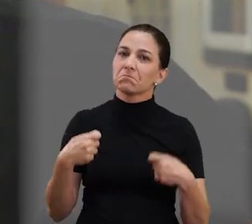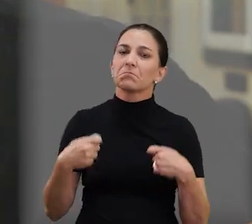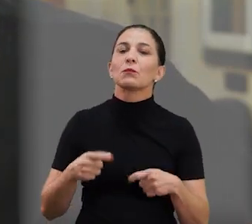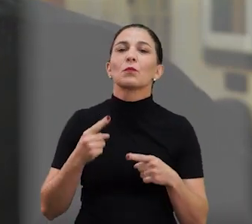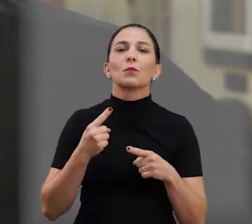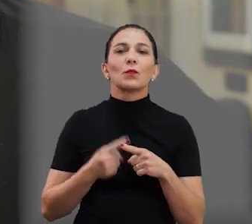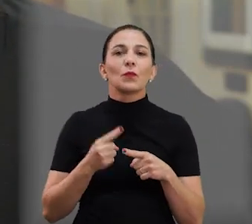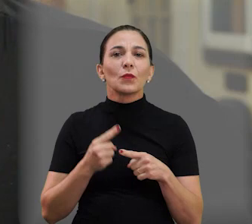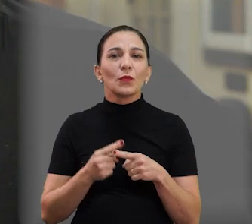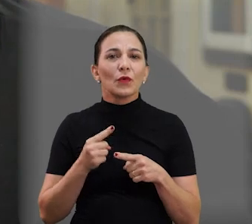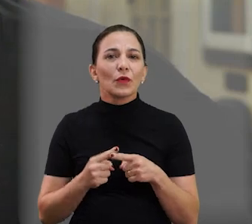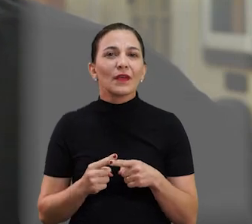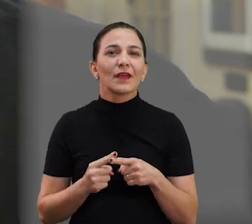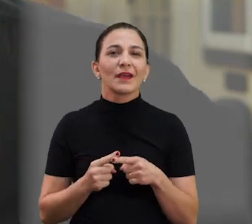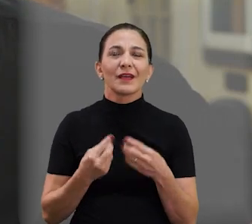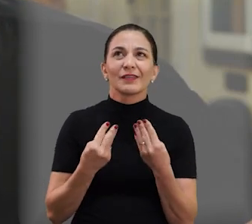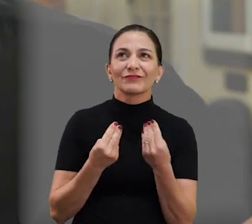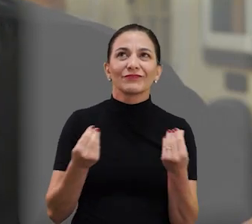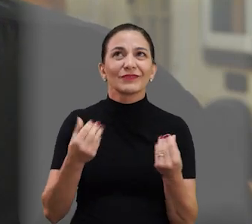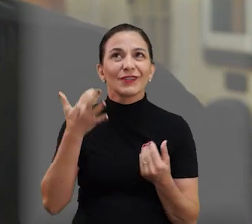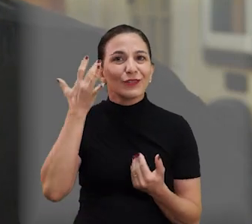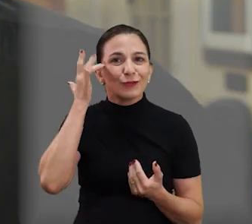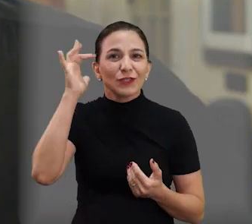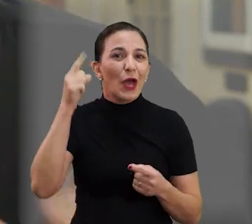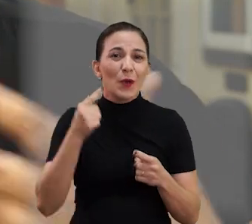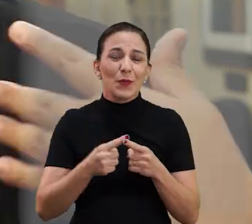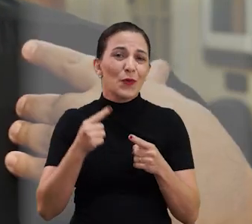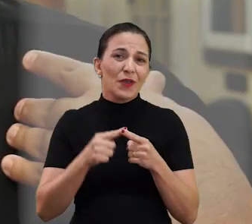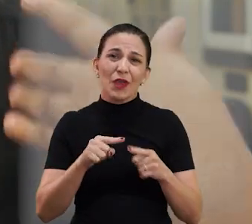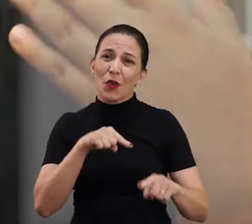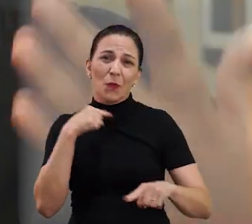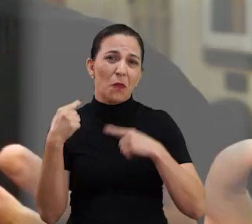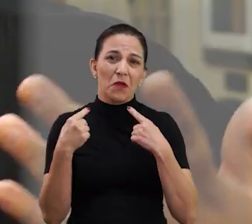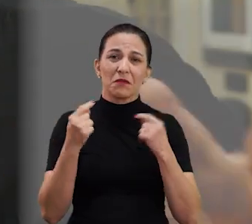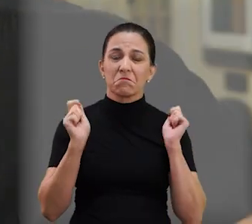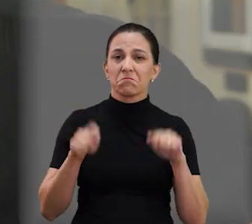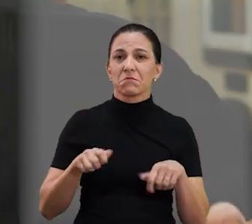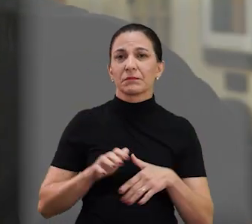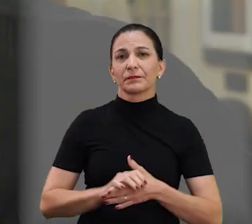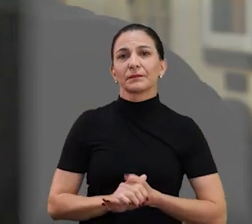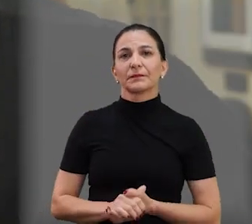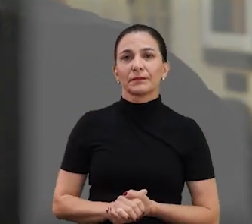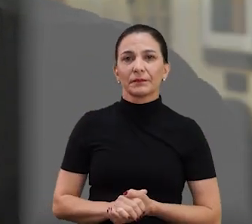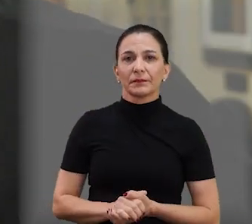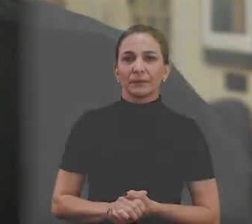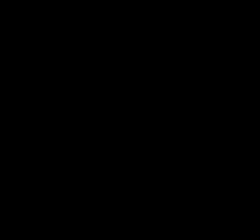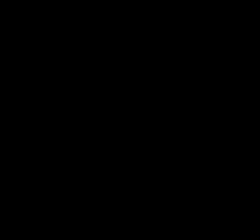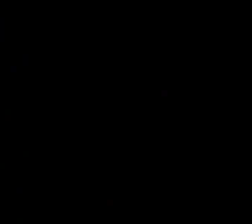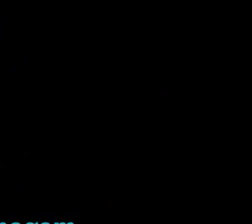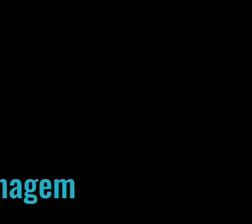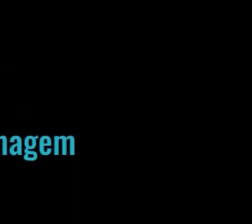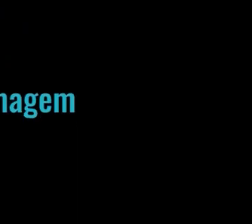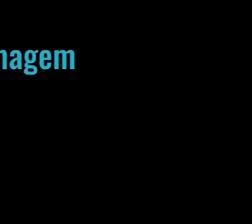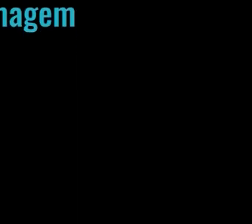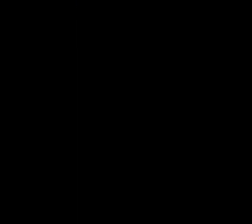sendo mortas por uma por uma questão que às vezes elas não fazem nem ideia do que está